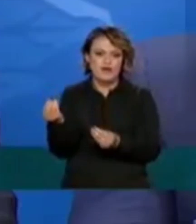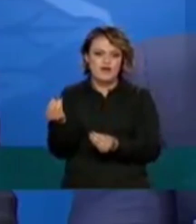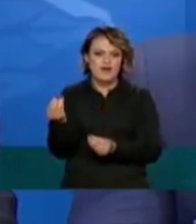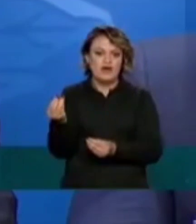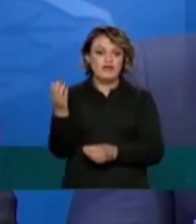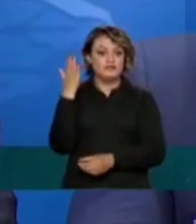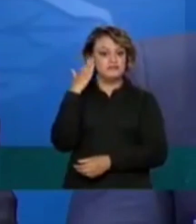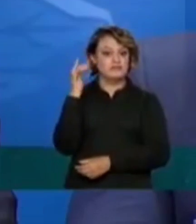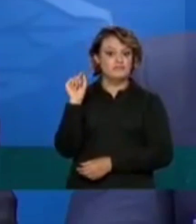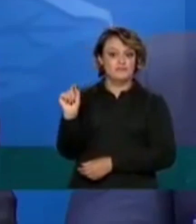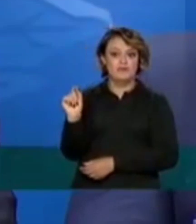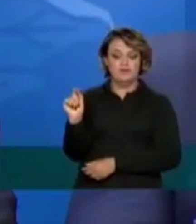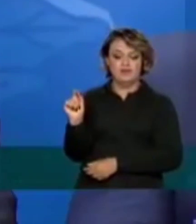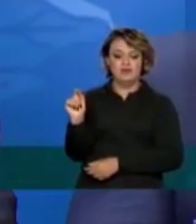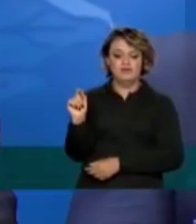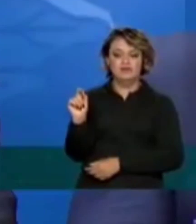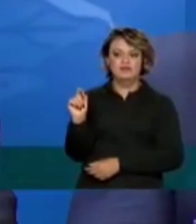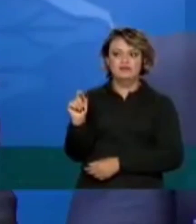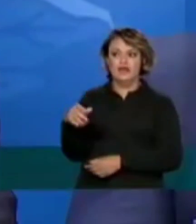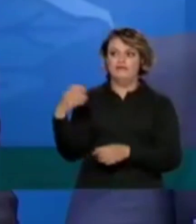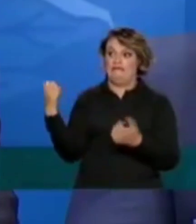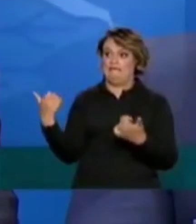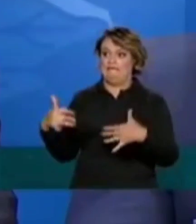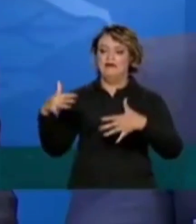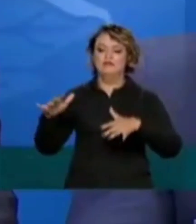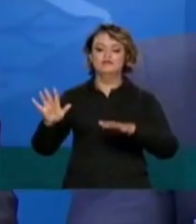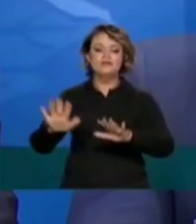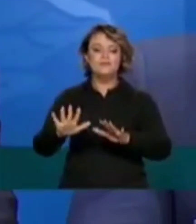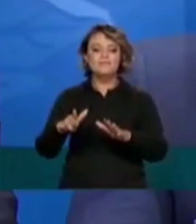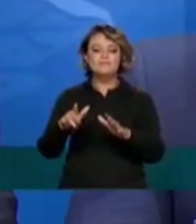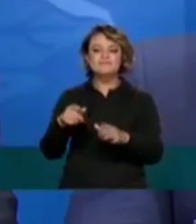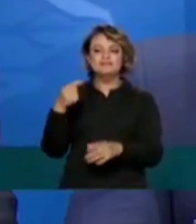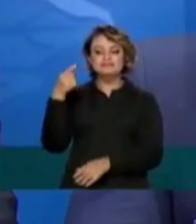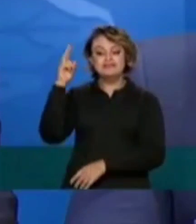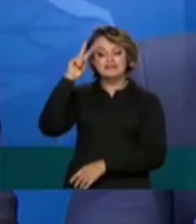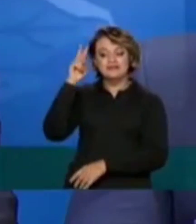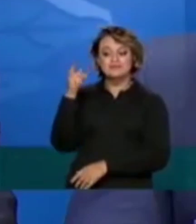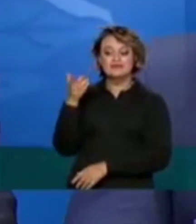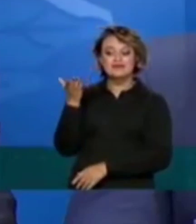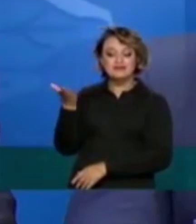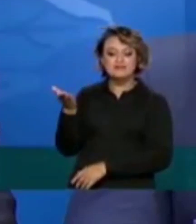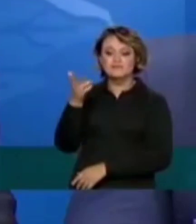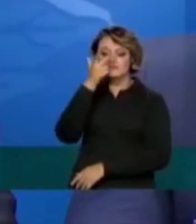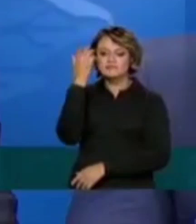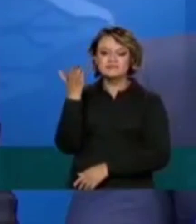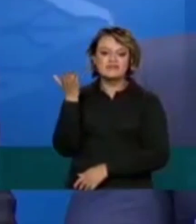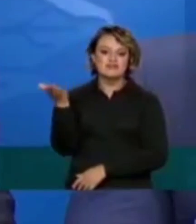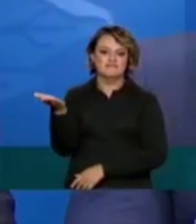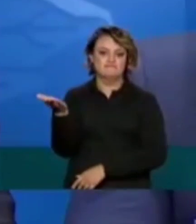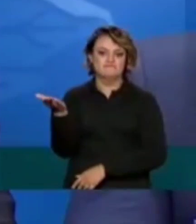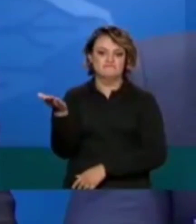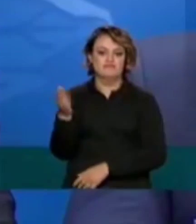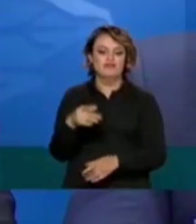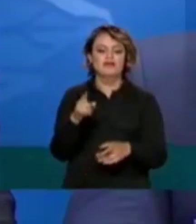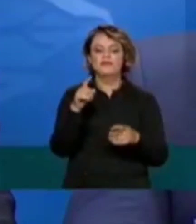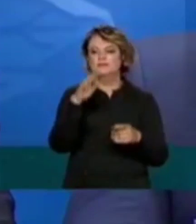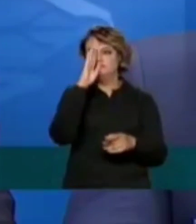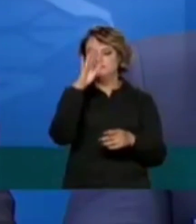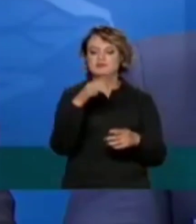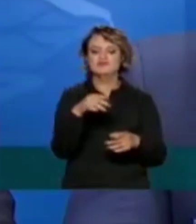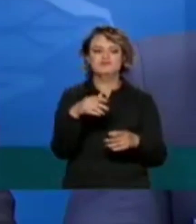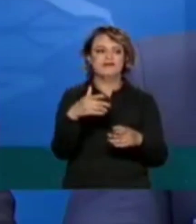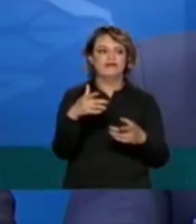startam aumentos, mas que significam muito na conta do contribuinte, tanto da energia, quanto